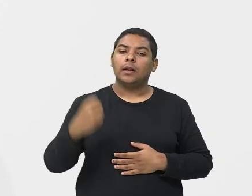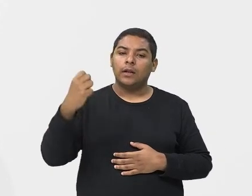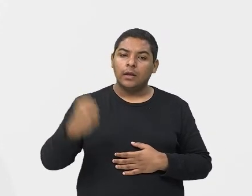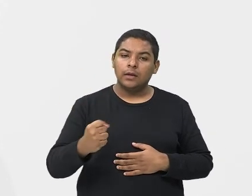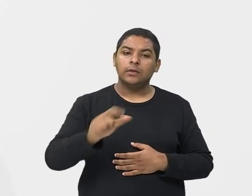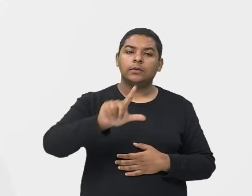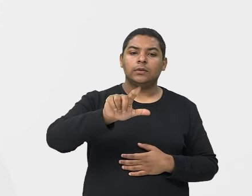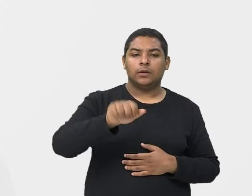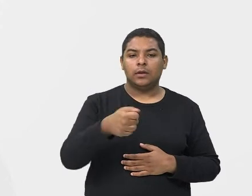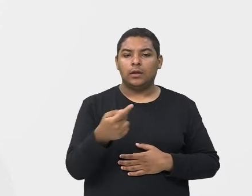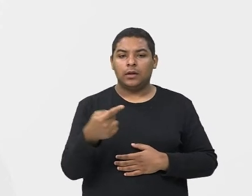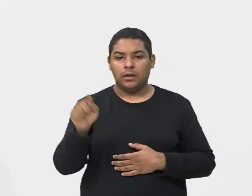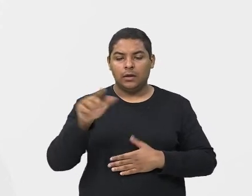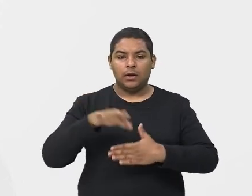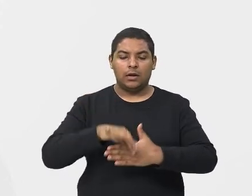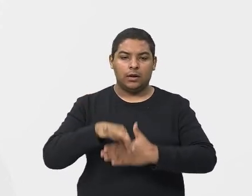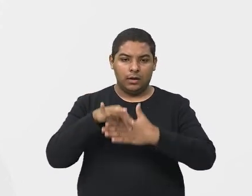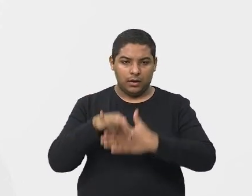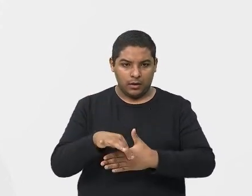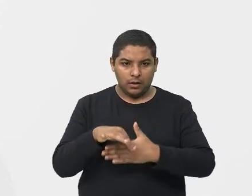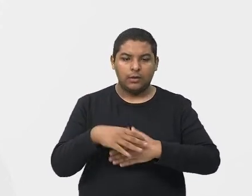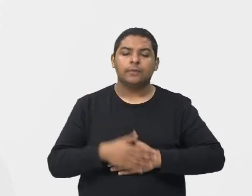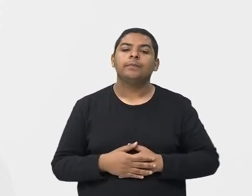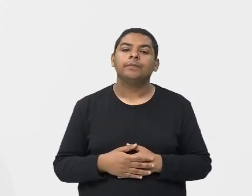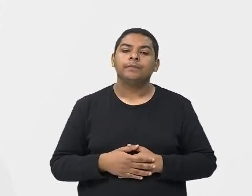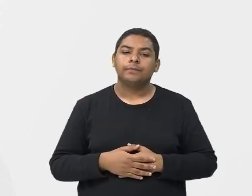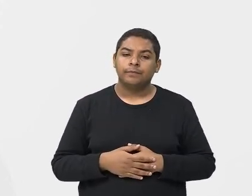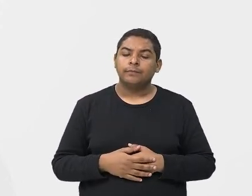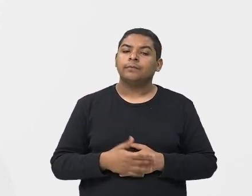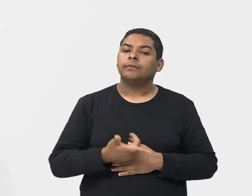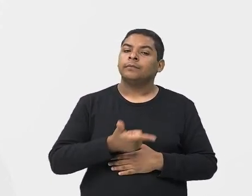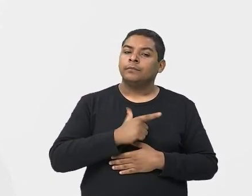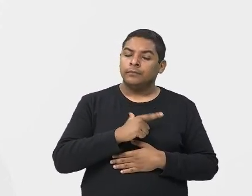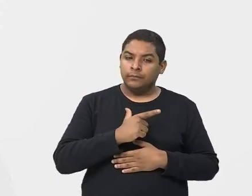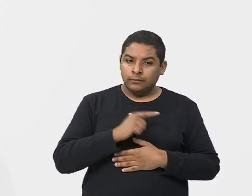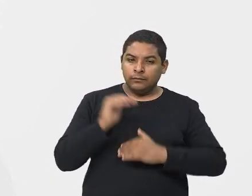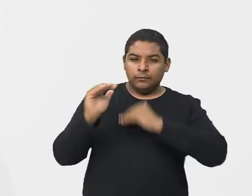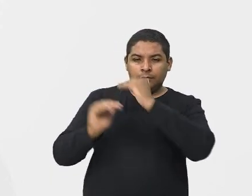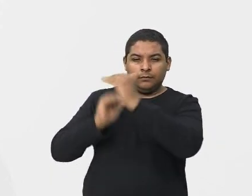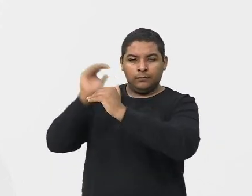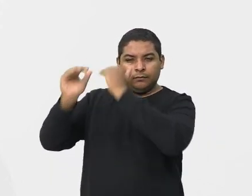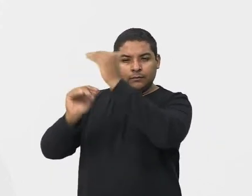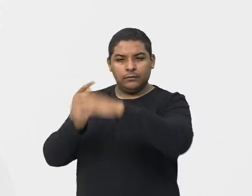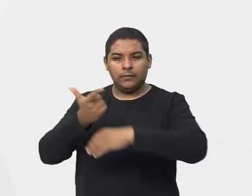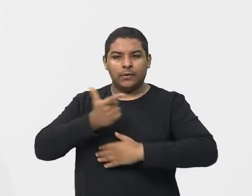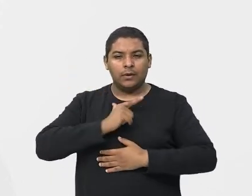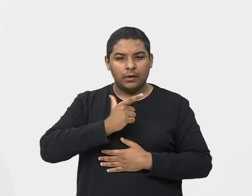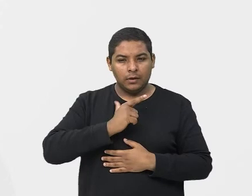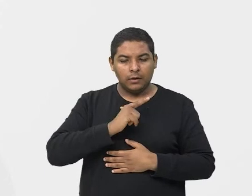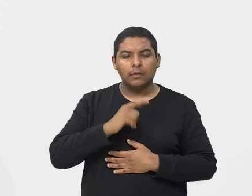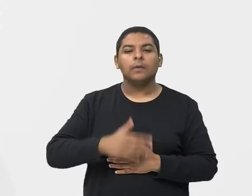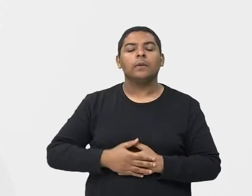a lã, tá? Então, a gente observa aí todo esse desenvolvimento,